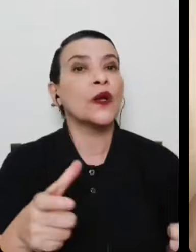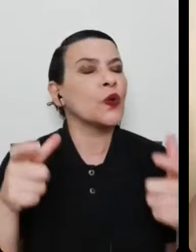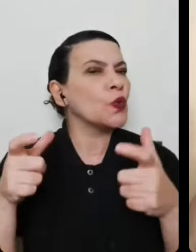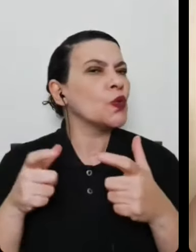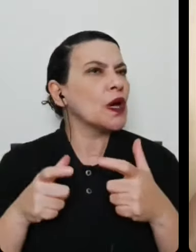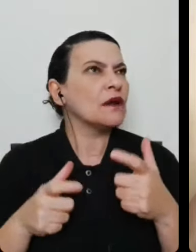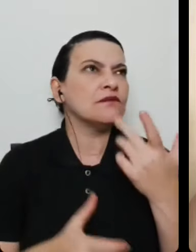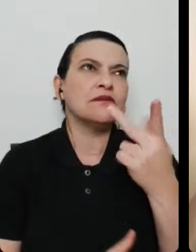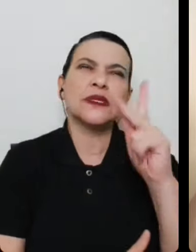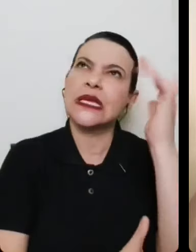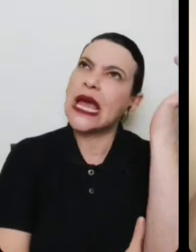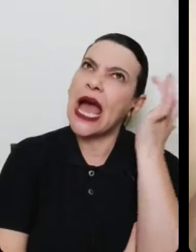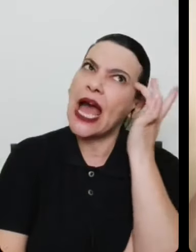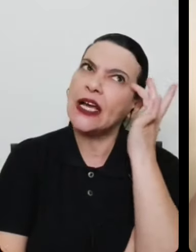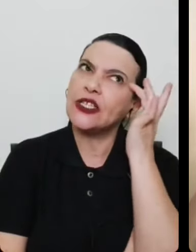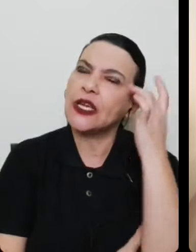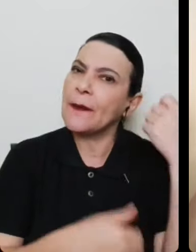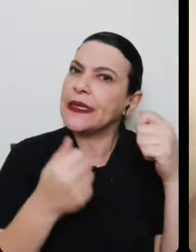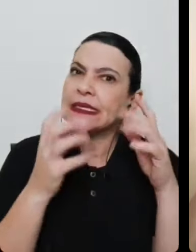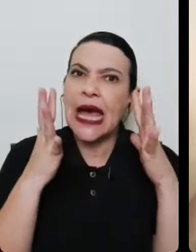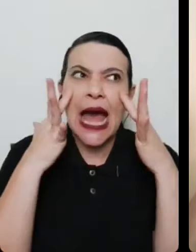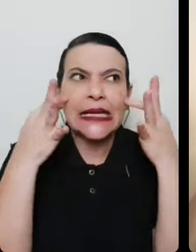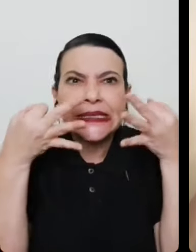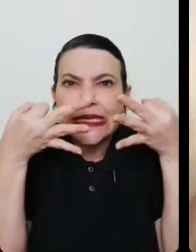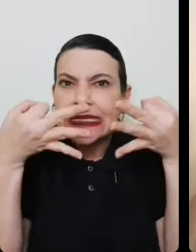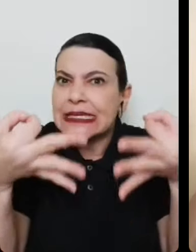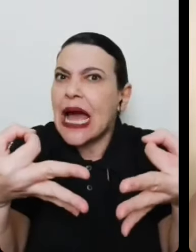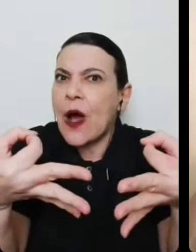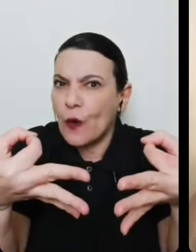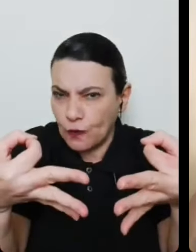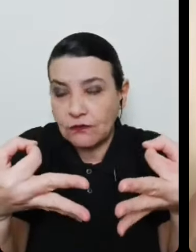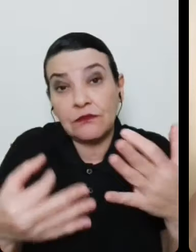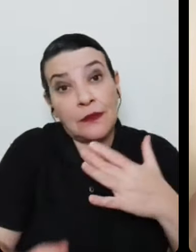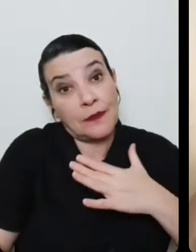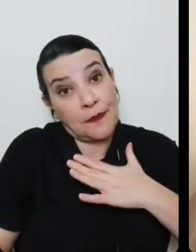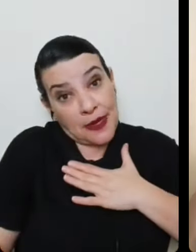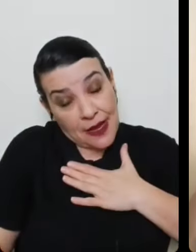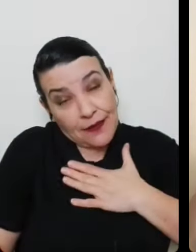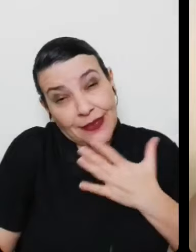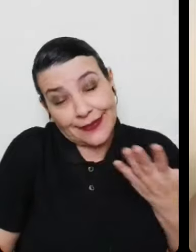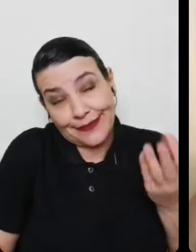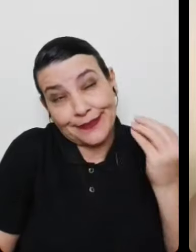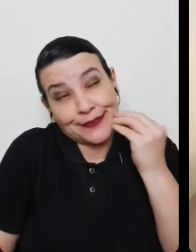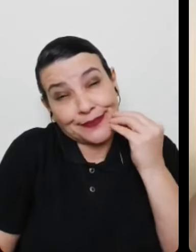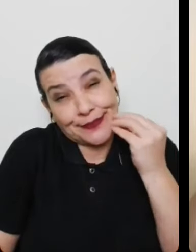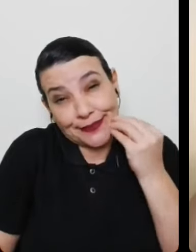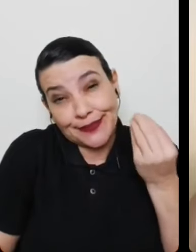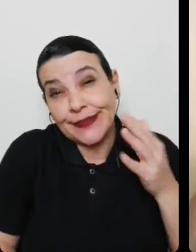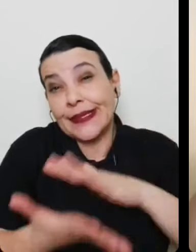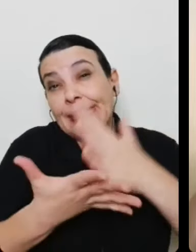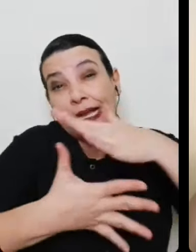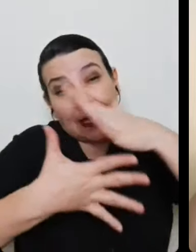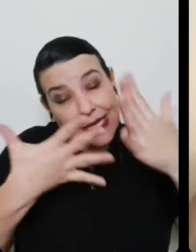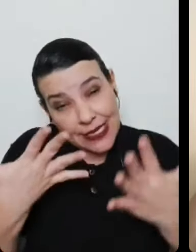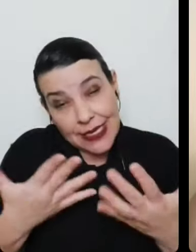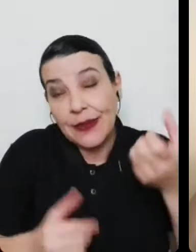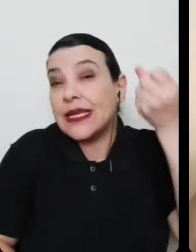acha que a gente tem que estar atento, né? Para além daquilo que, para mim, é um pouco óbvio, né? Libras,